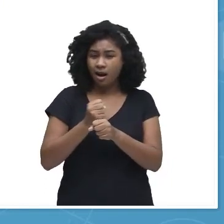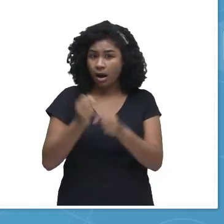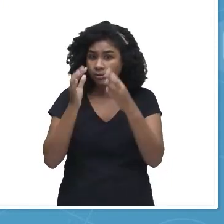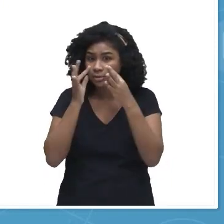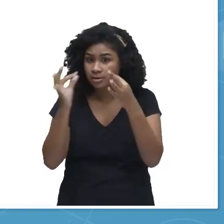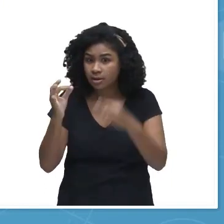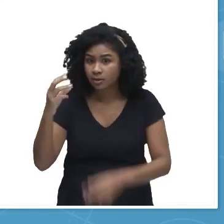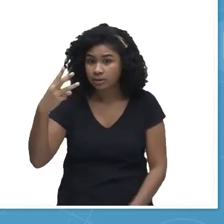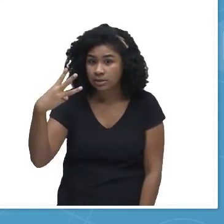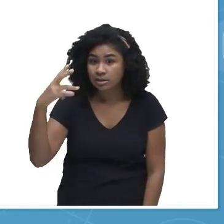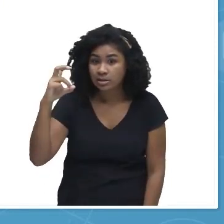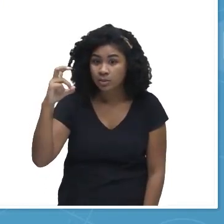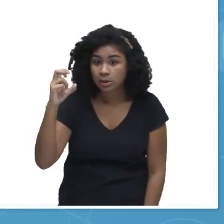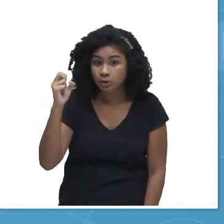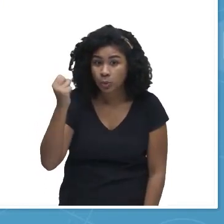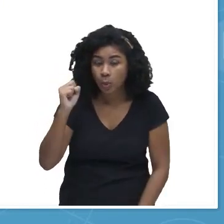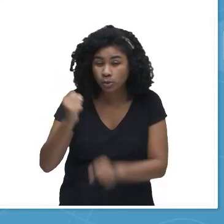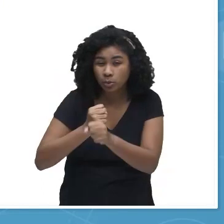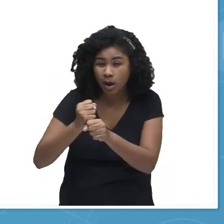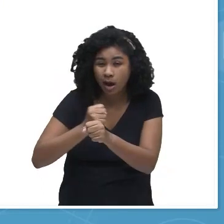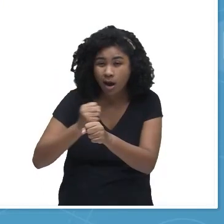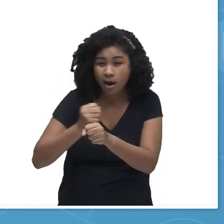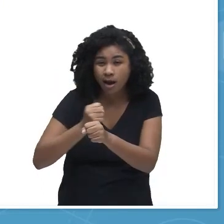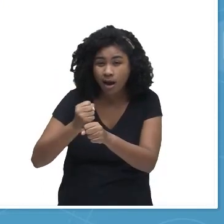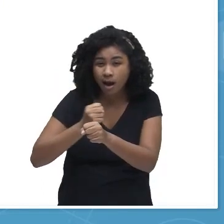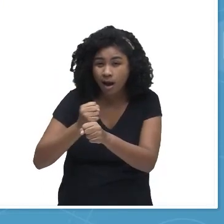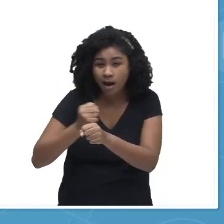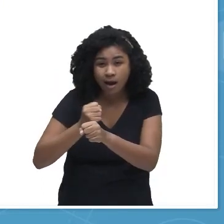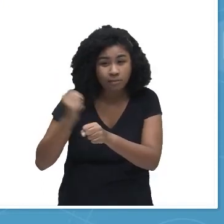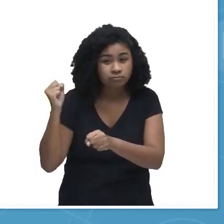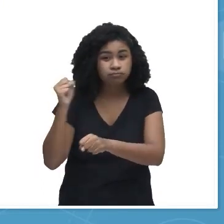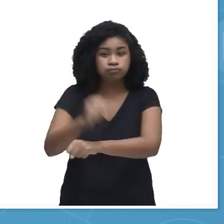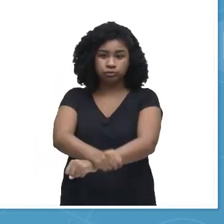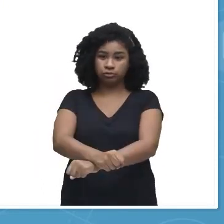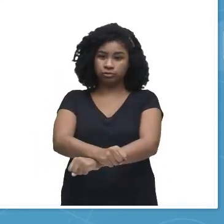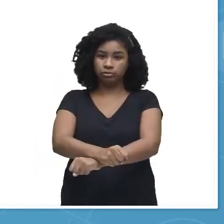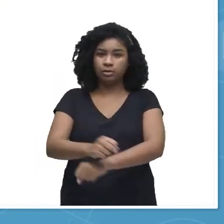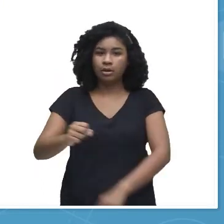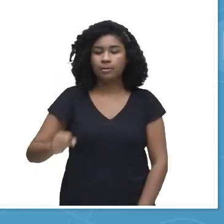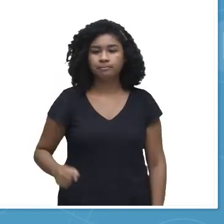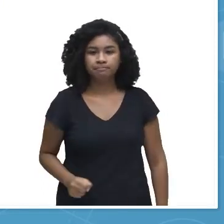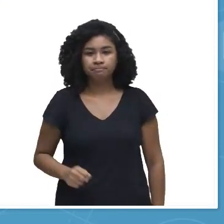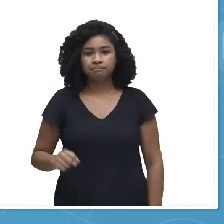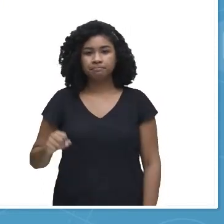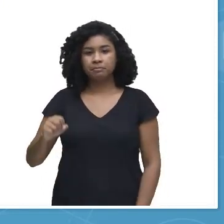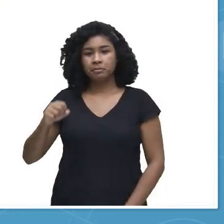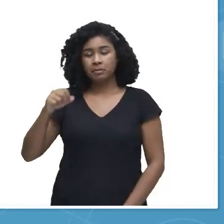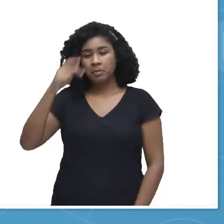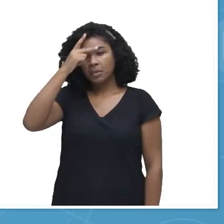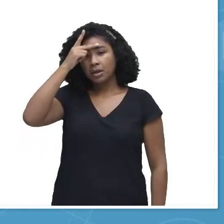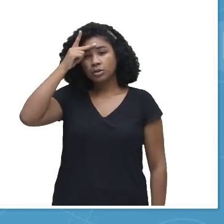358 anos, pouco mais de 3 séculos e meio, cerca de 5,5 milhões de